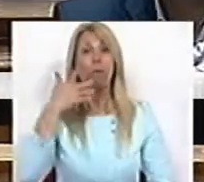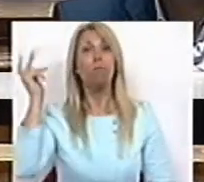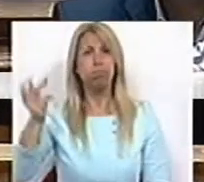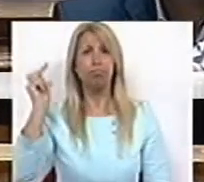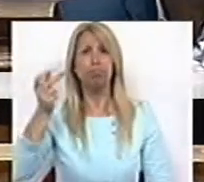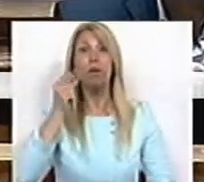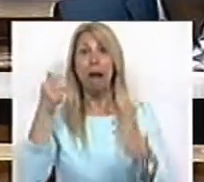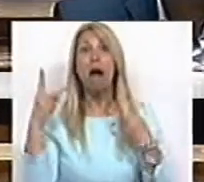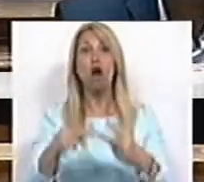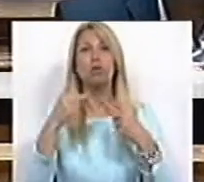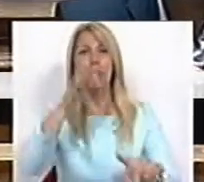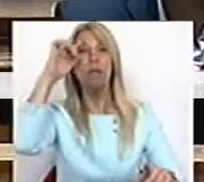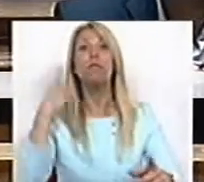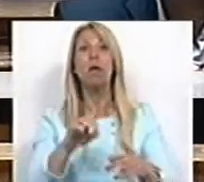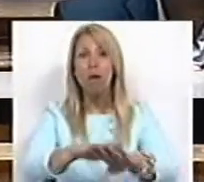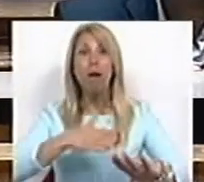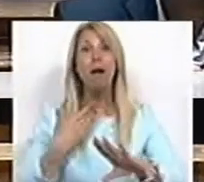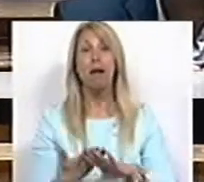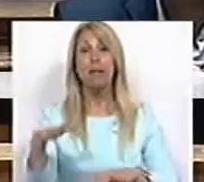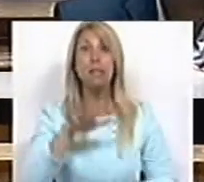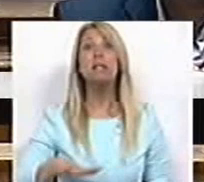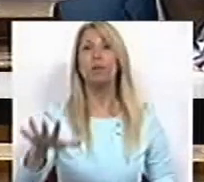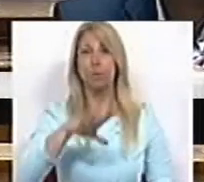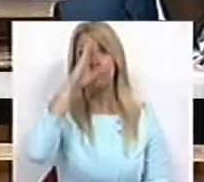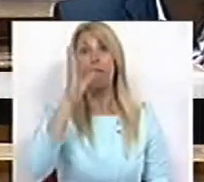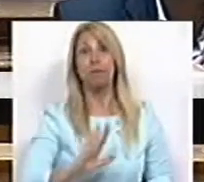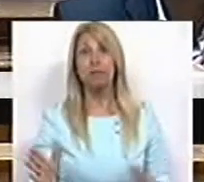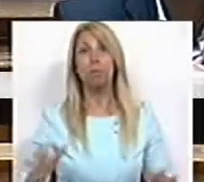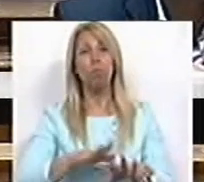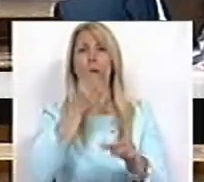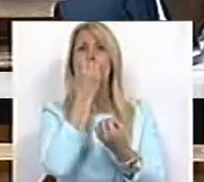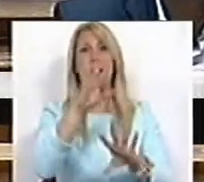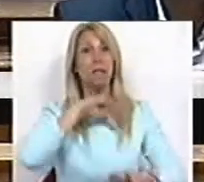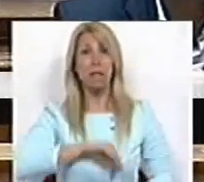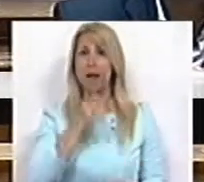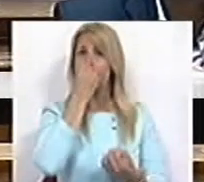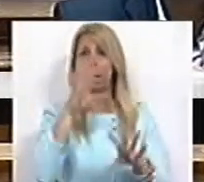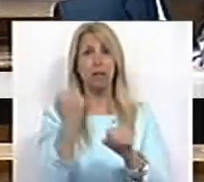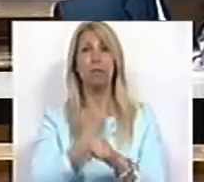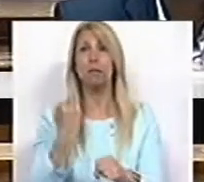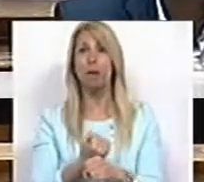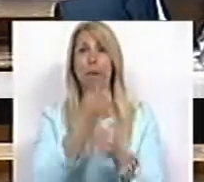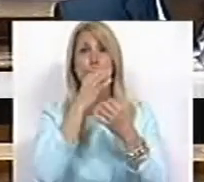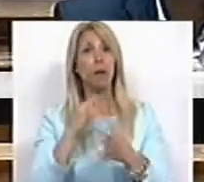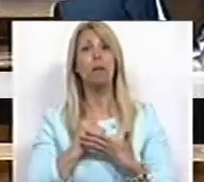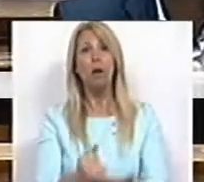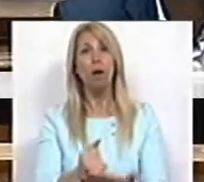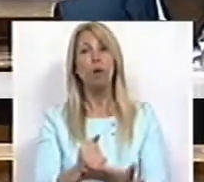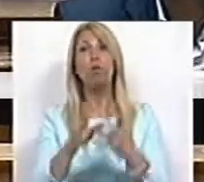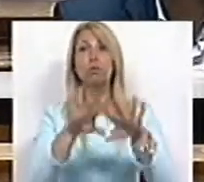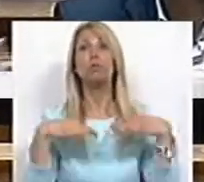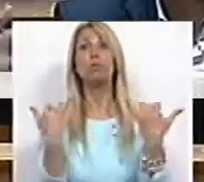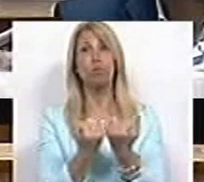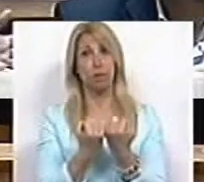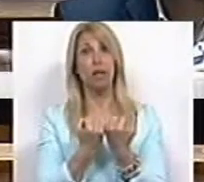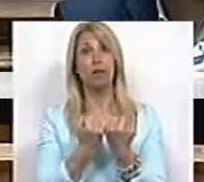austeridade dificultaram mais ainda a situação, com a perda de salários, com a perda de emprego, com a perda de apoios